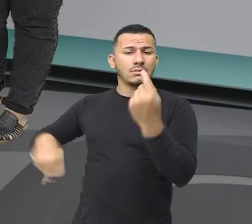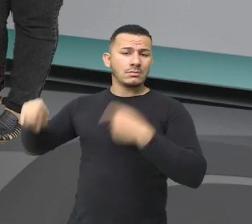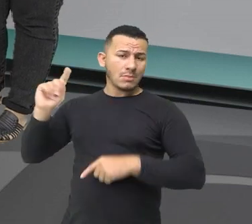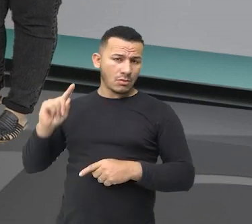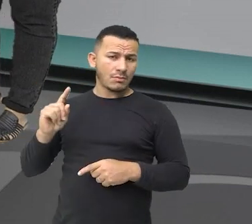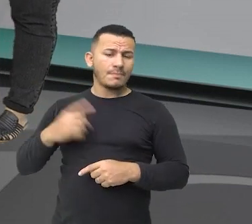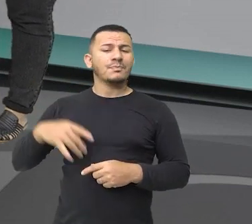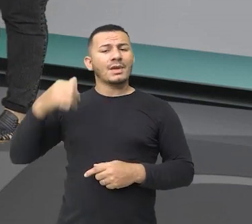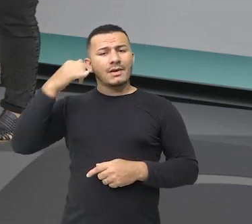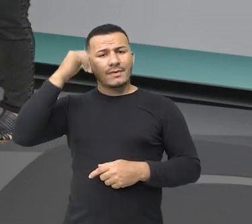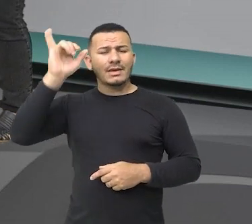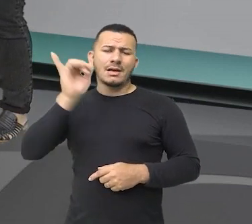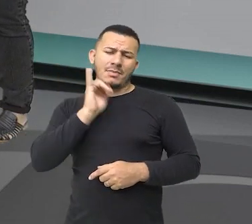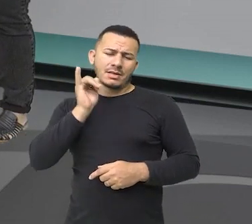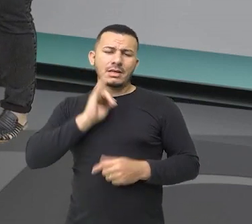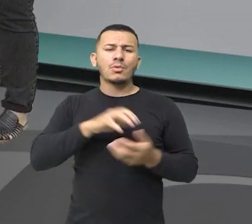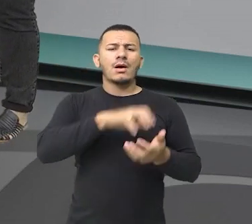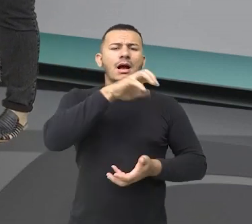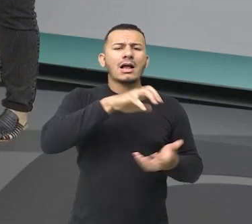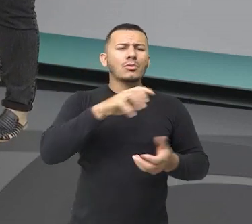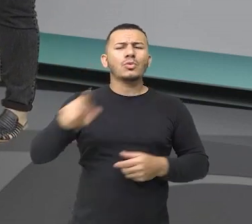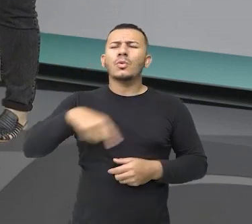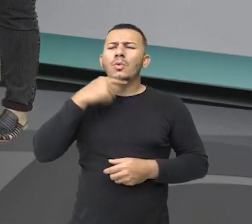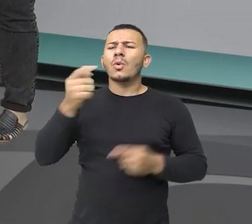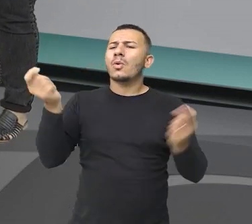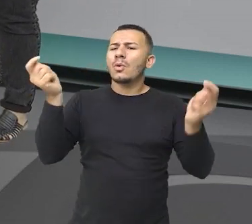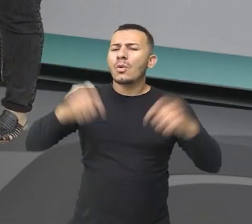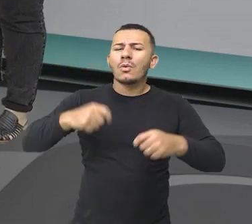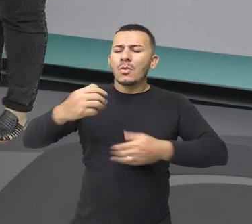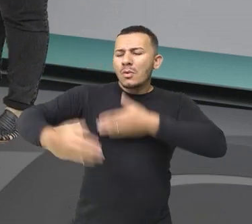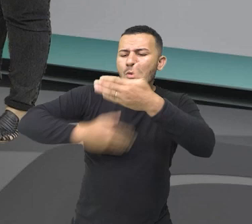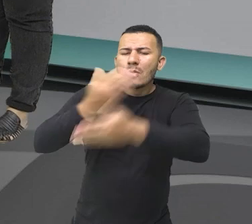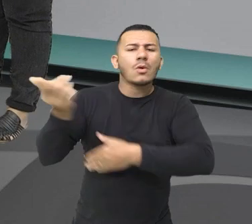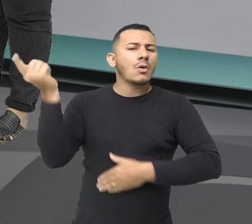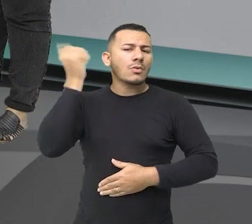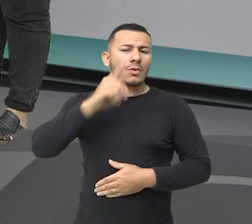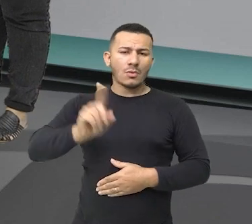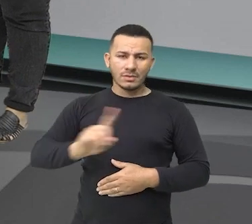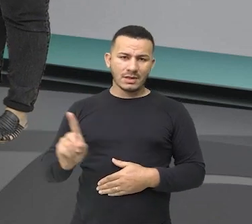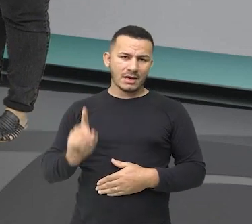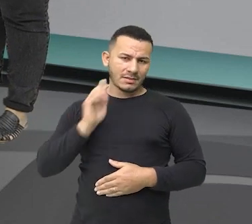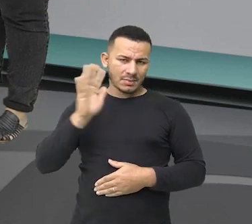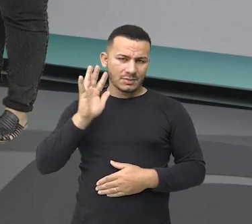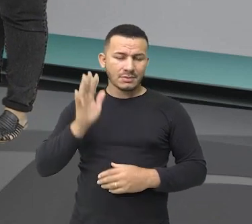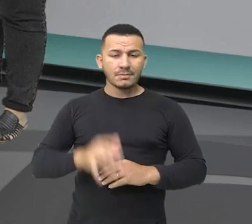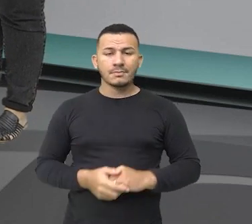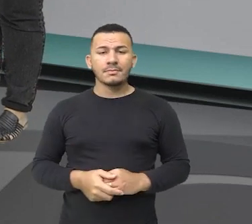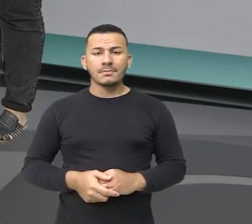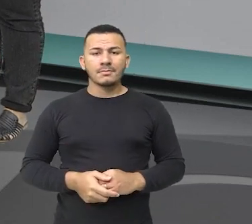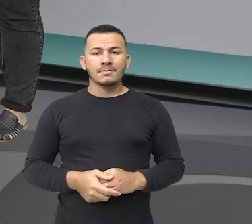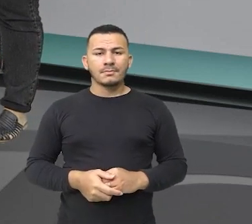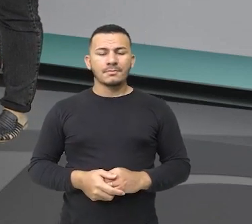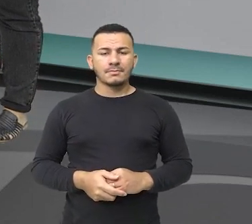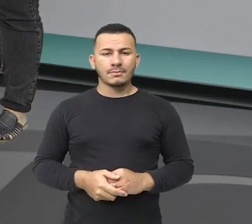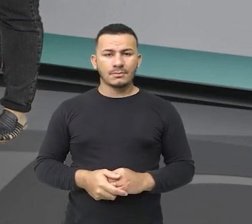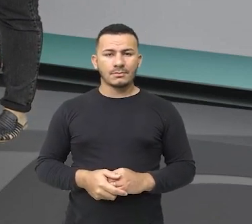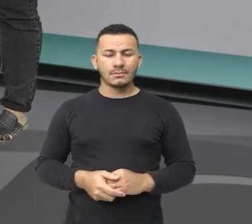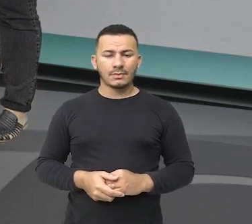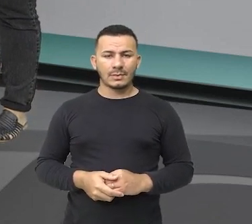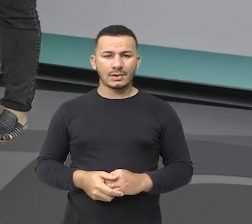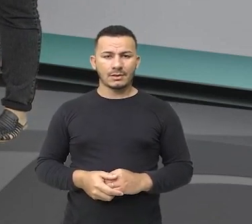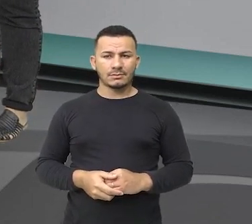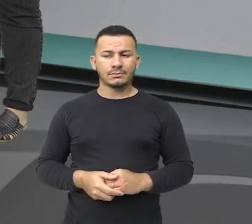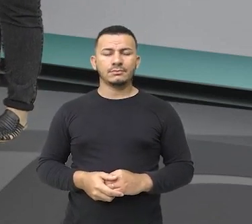gerar adultos que não sejam capazes de continuar o processo social. Então, notem que, olhando